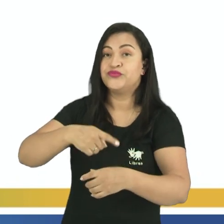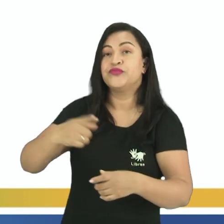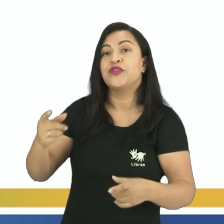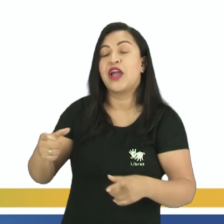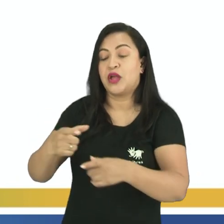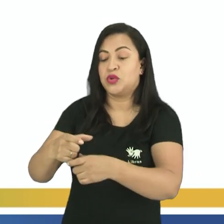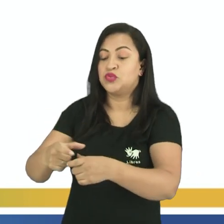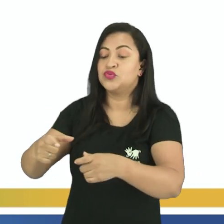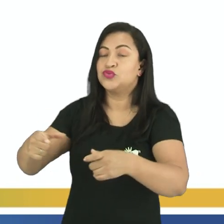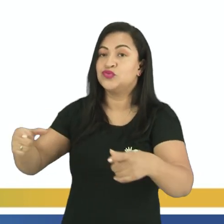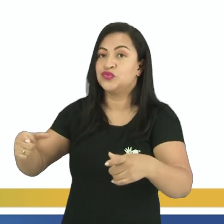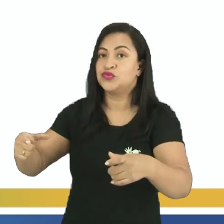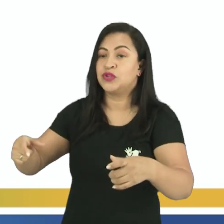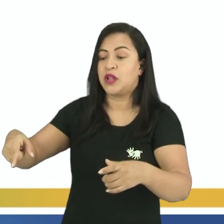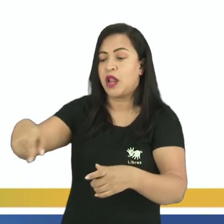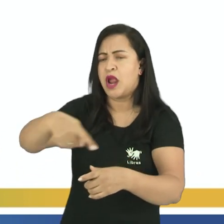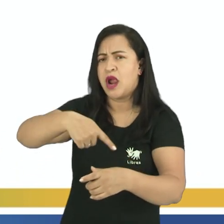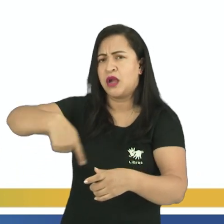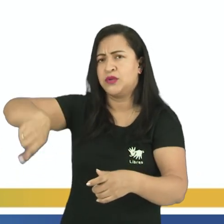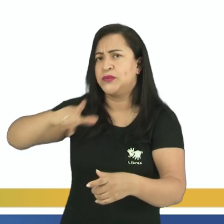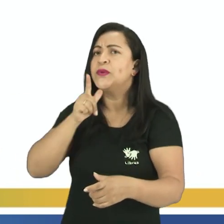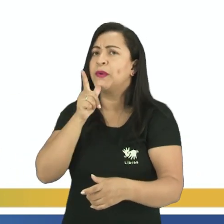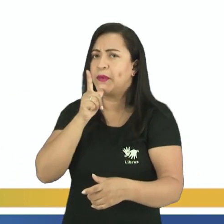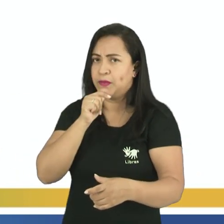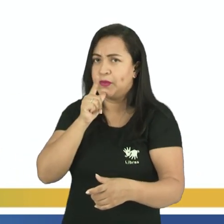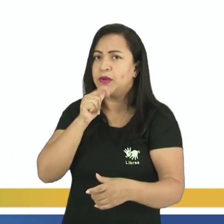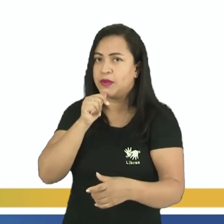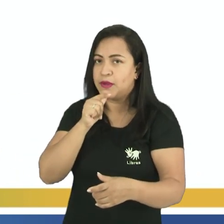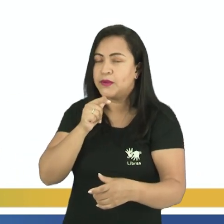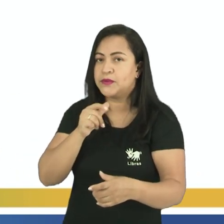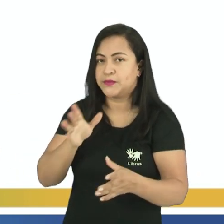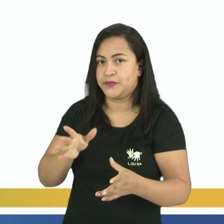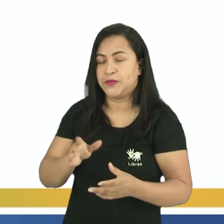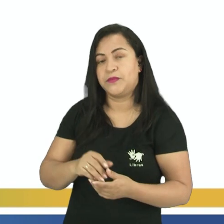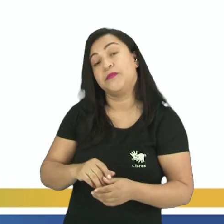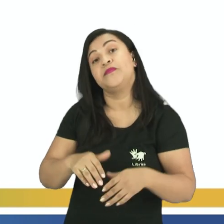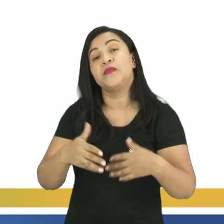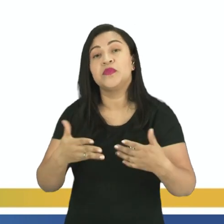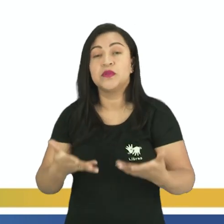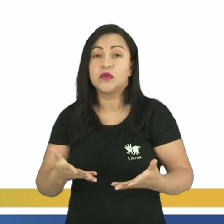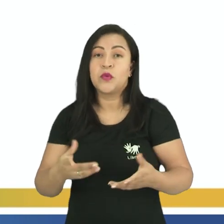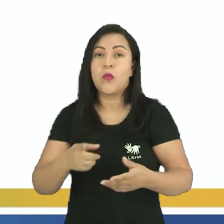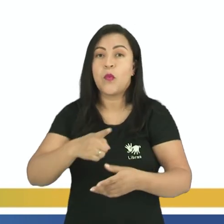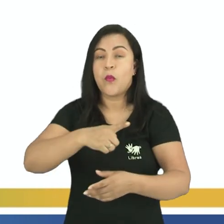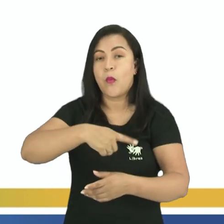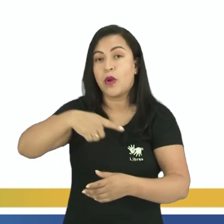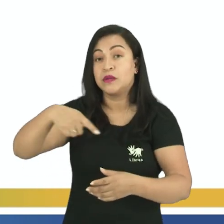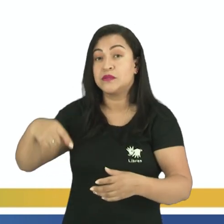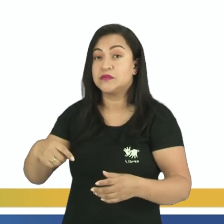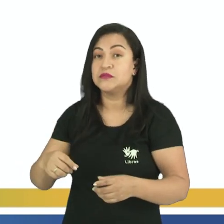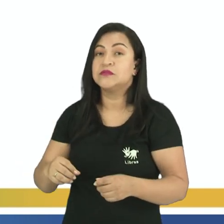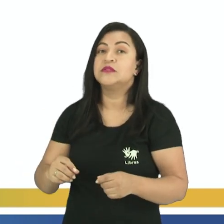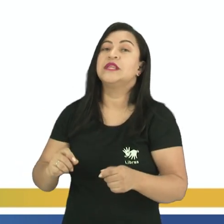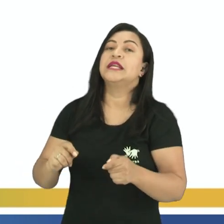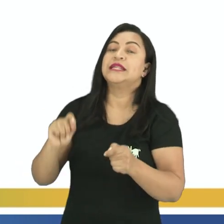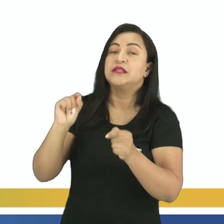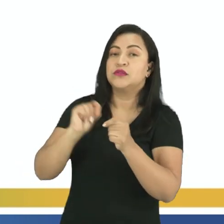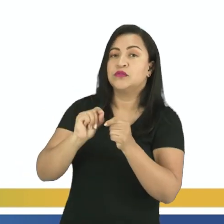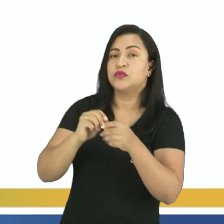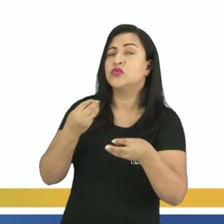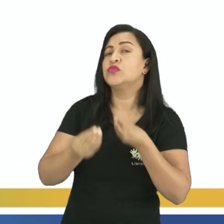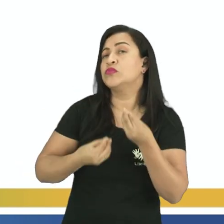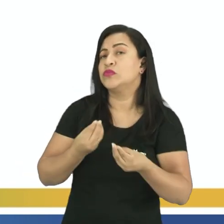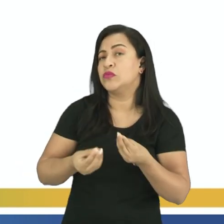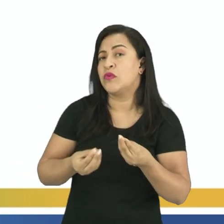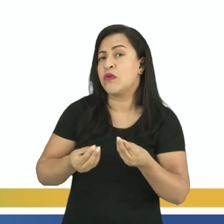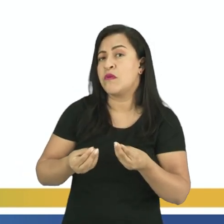em todo aquele meio líquido, em toda a superfície da água. Tá? Então, essas ondas, elas são formadas a partir